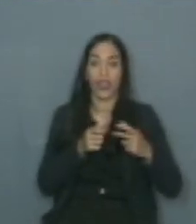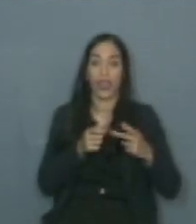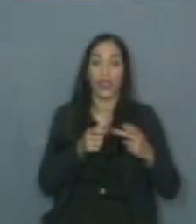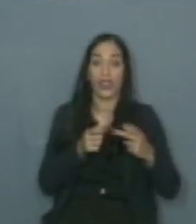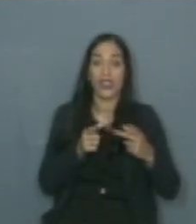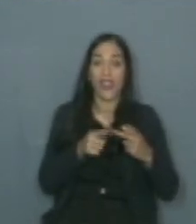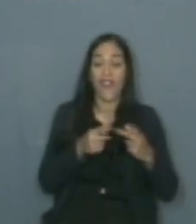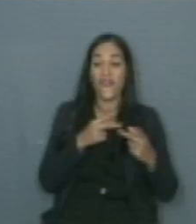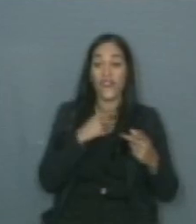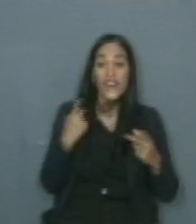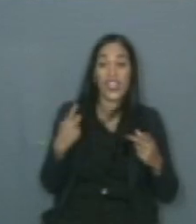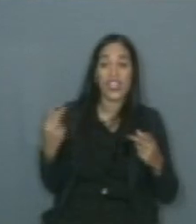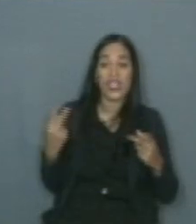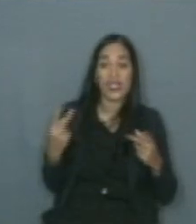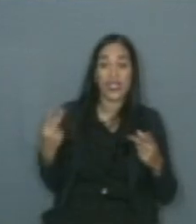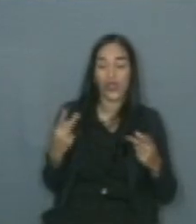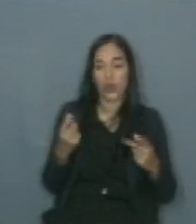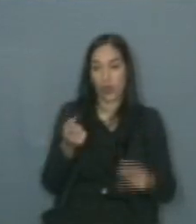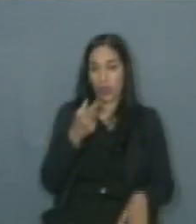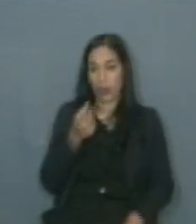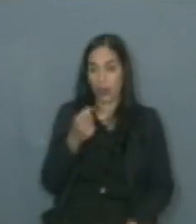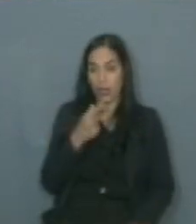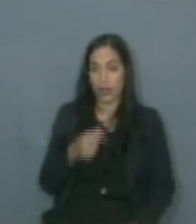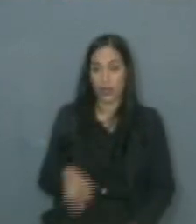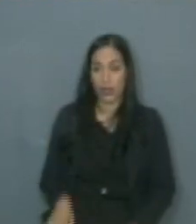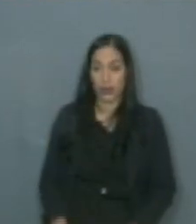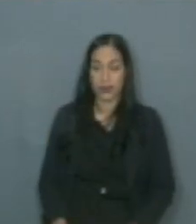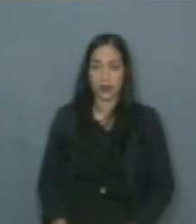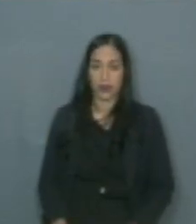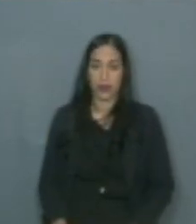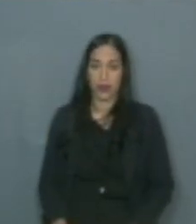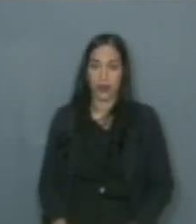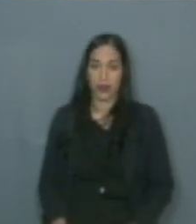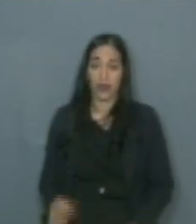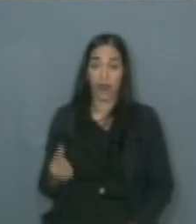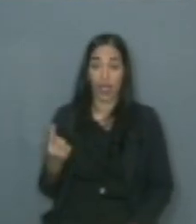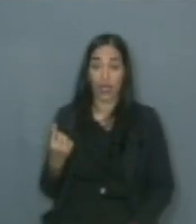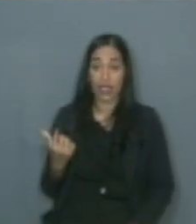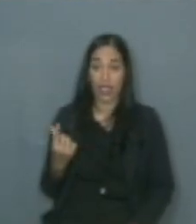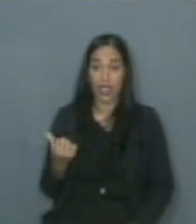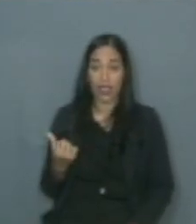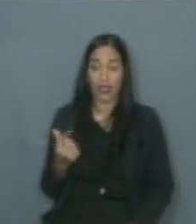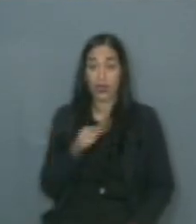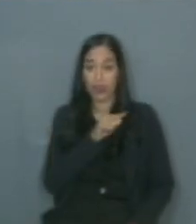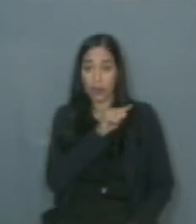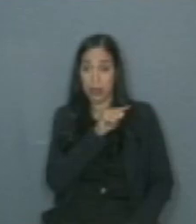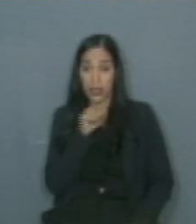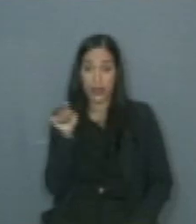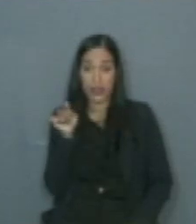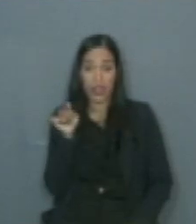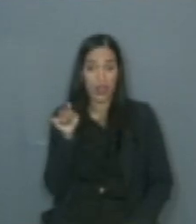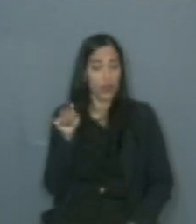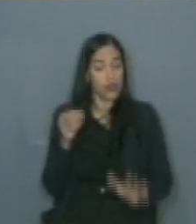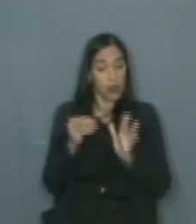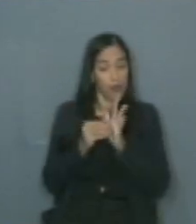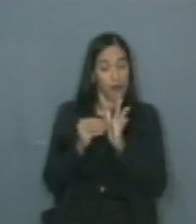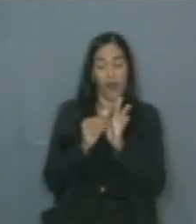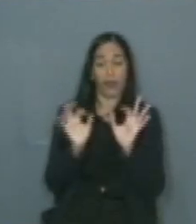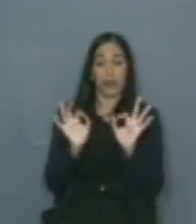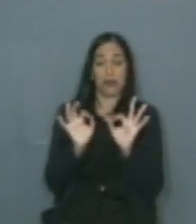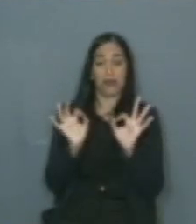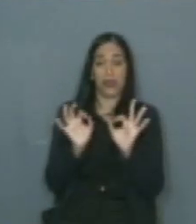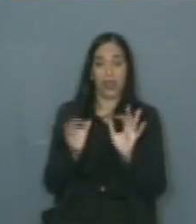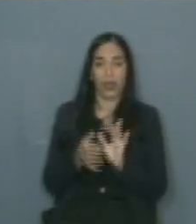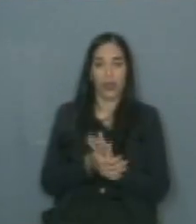remédio vencido, como a oposição viu. Então isso é o retrato. Dinheiro, até para vocês, o dinheiro não falta não. Só